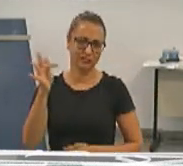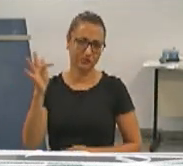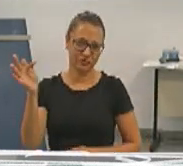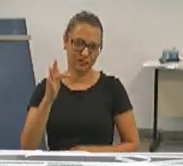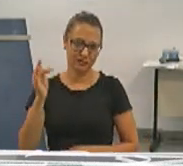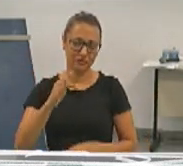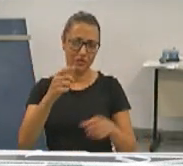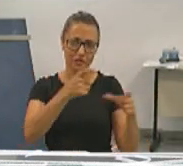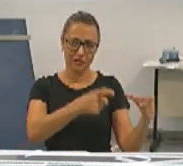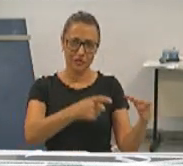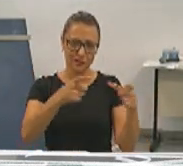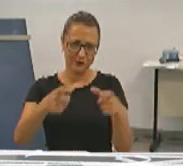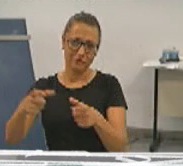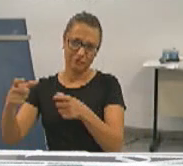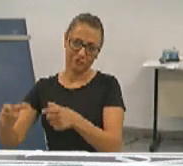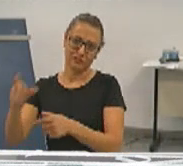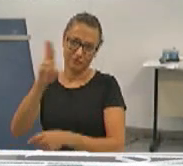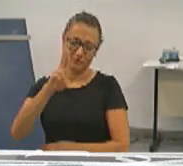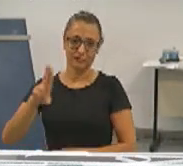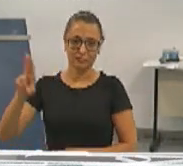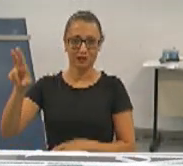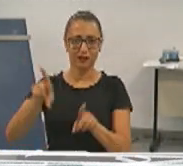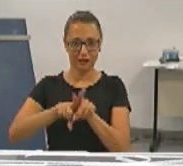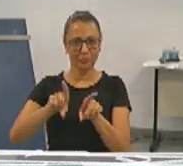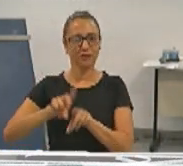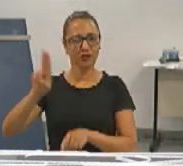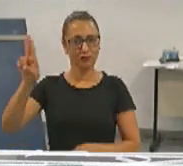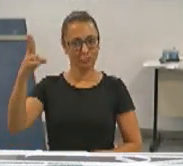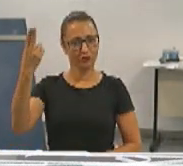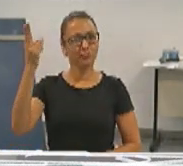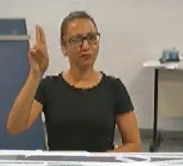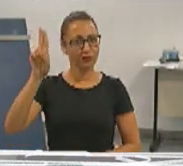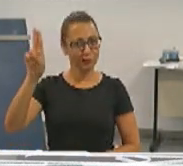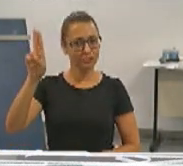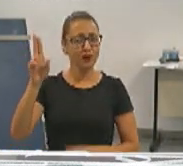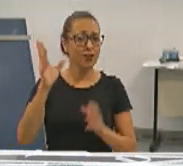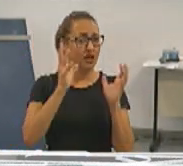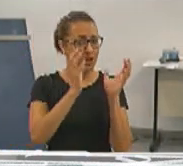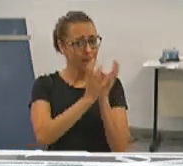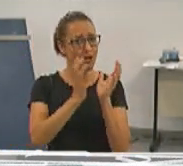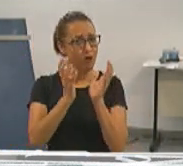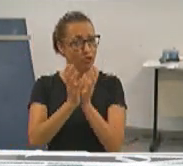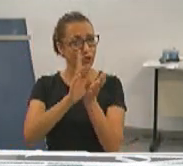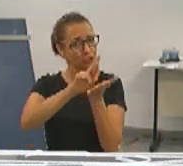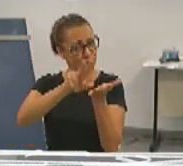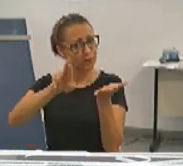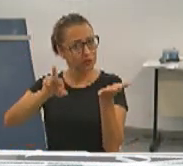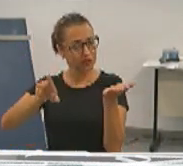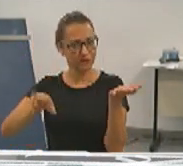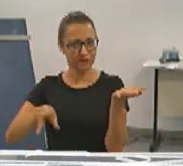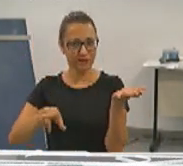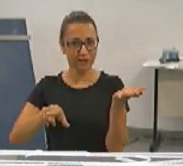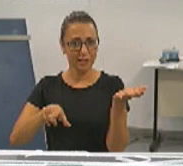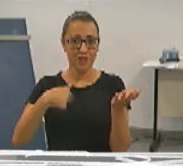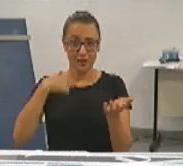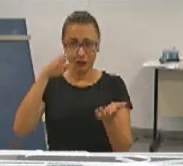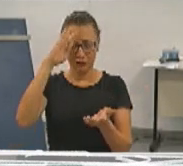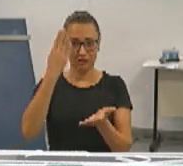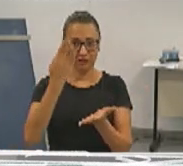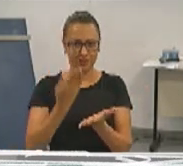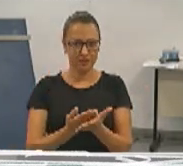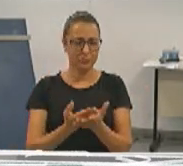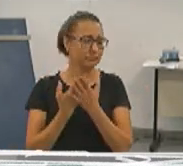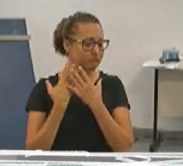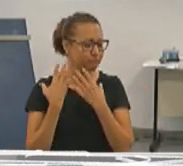vários setores da universidade, inclusive do HU, né, é um grupo bastante diverso. Né? Nós acreditamos muito